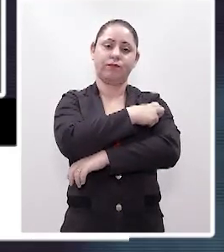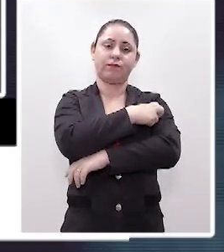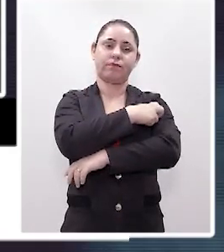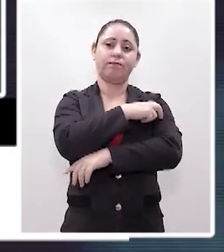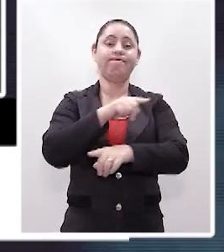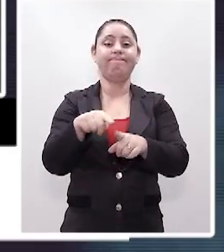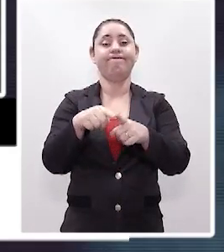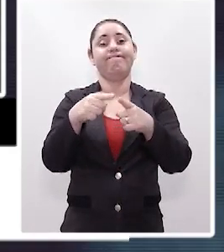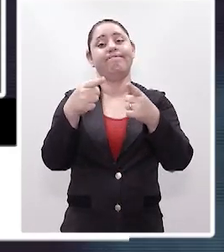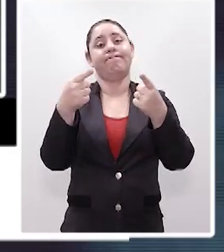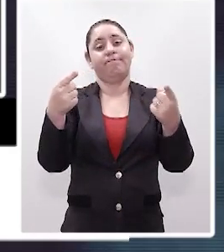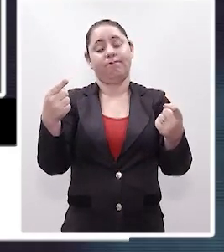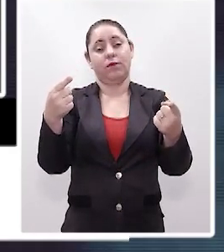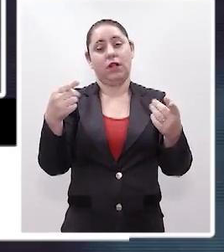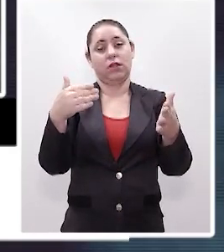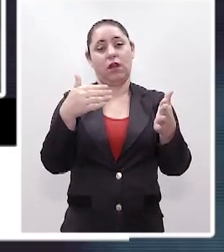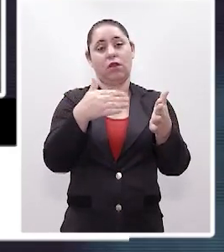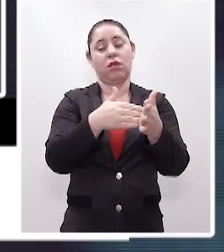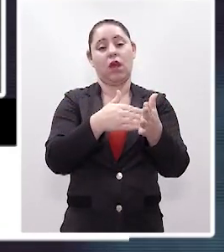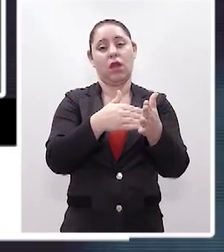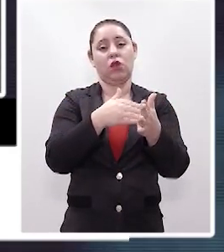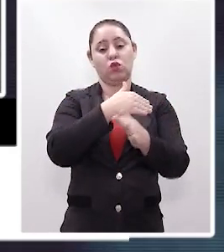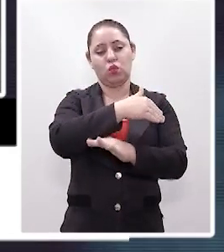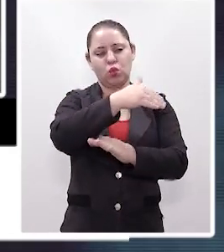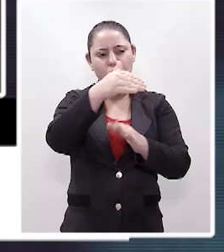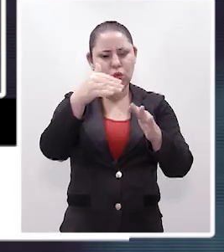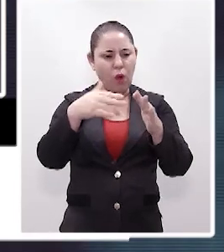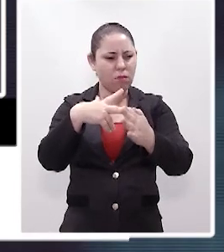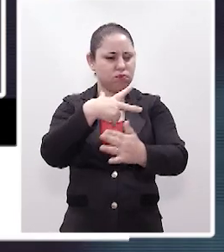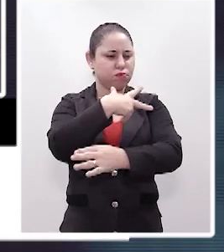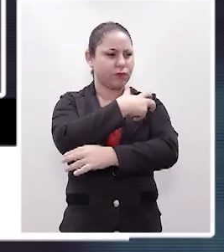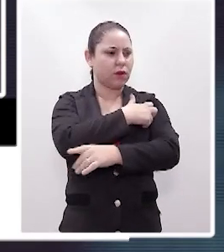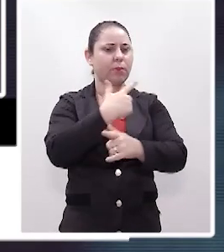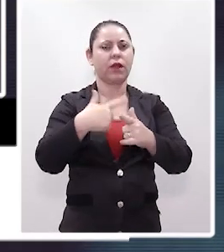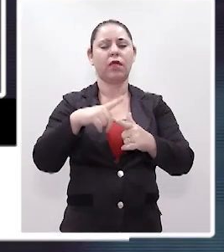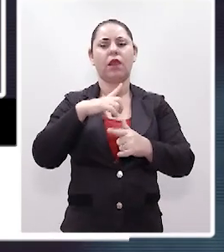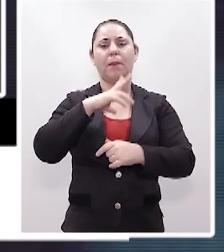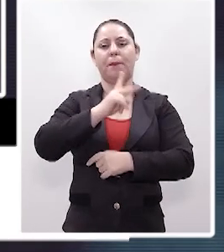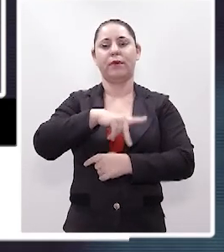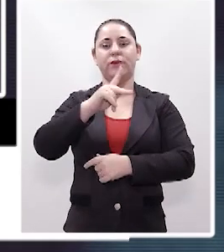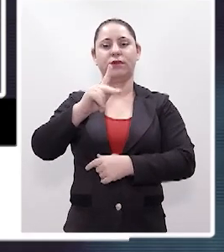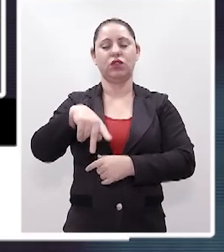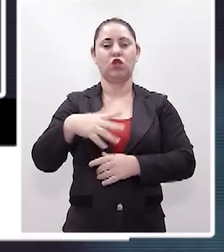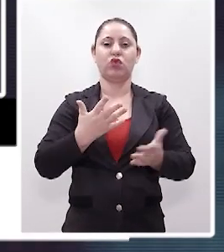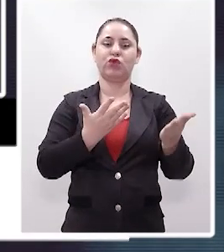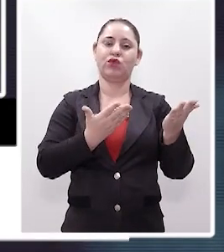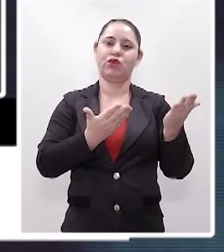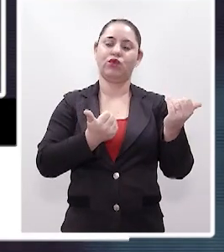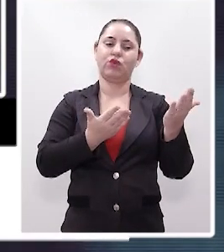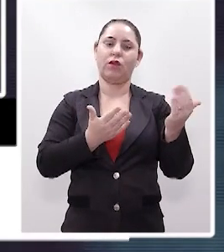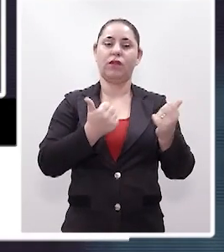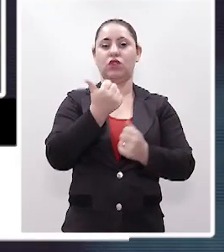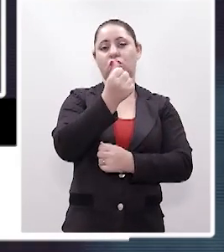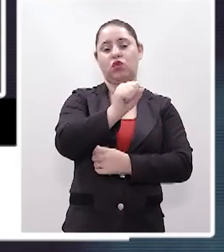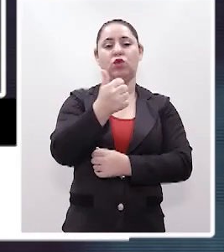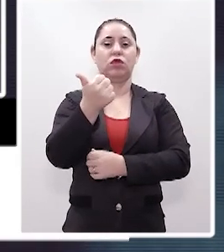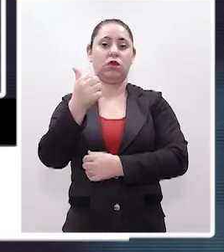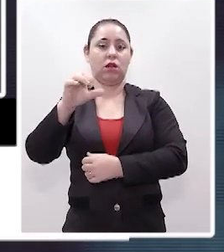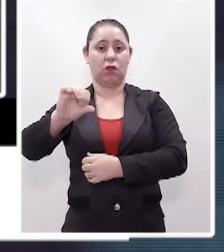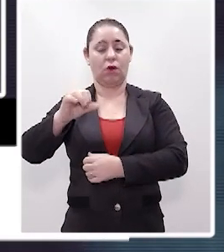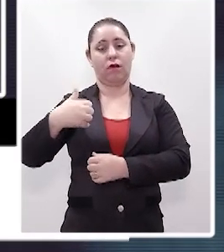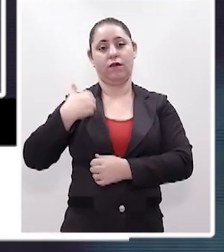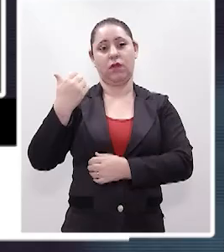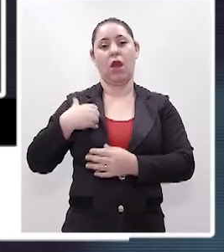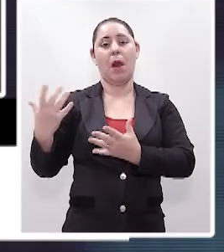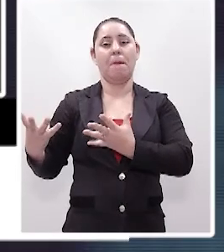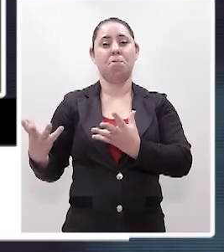os professores, mas até se chegar a imunizar todos, porque nós temos professores jovens de 18, 19